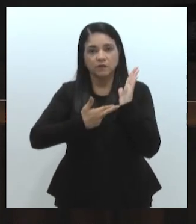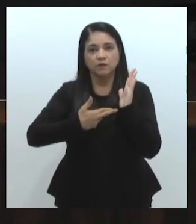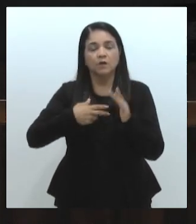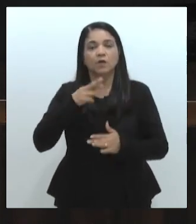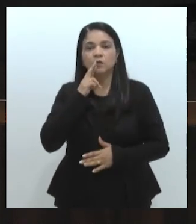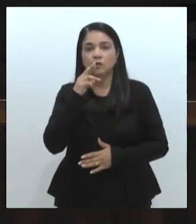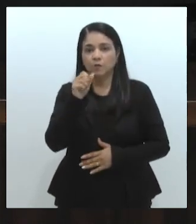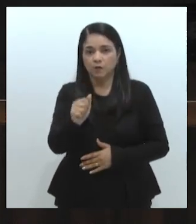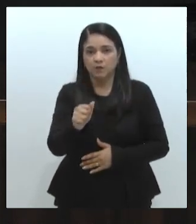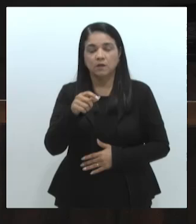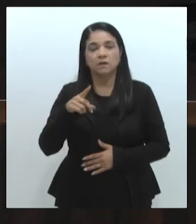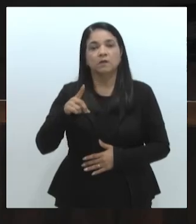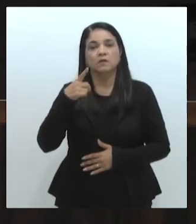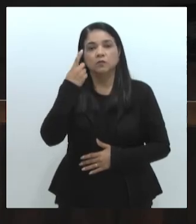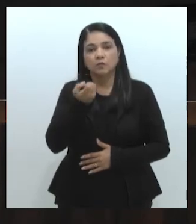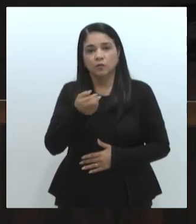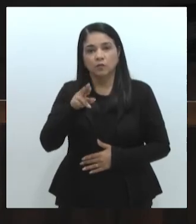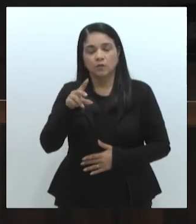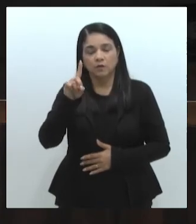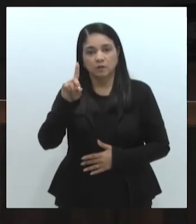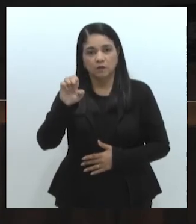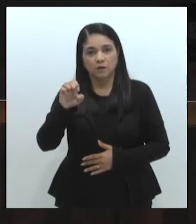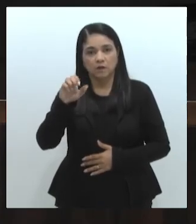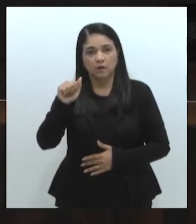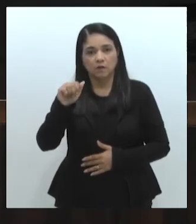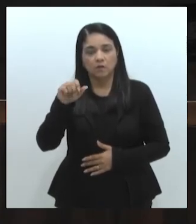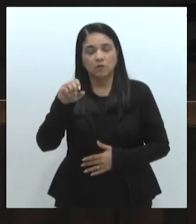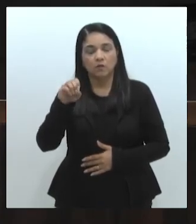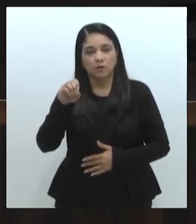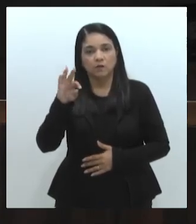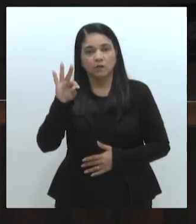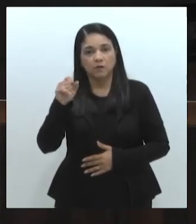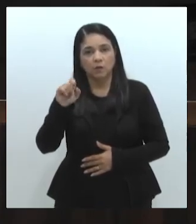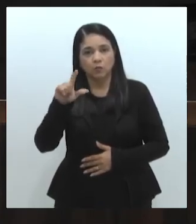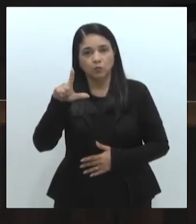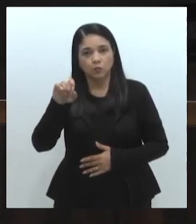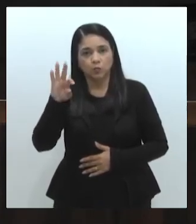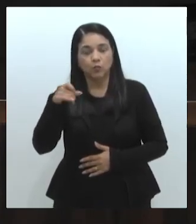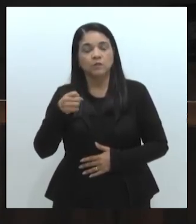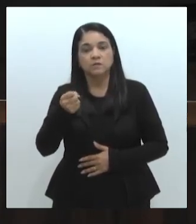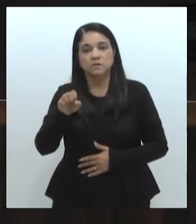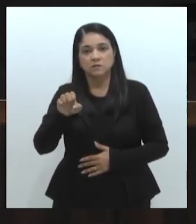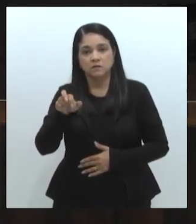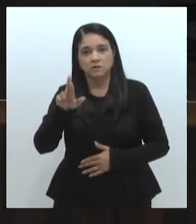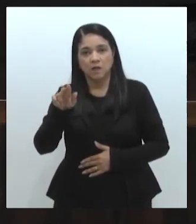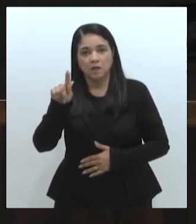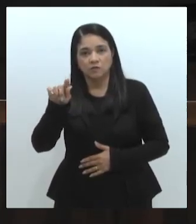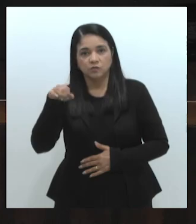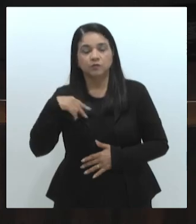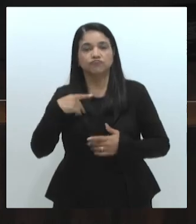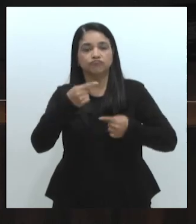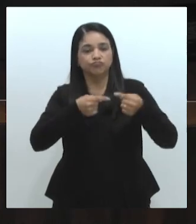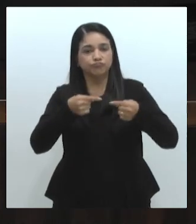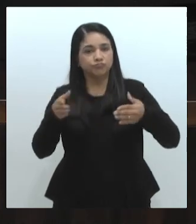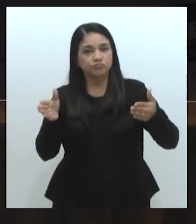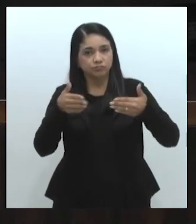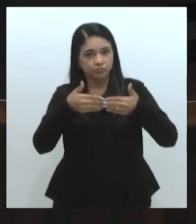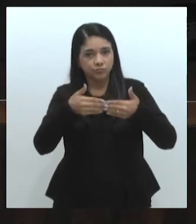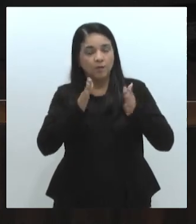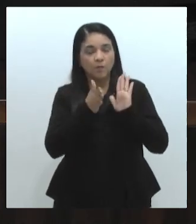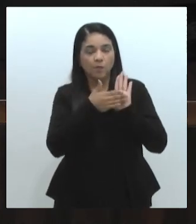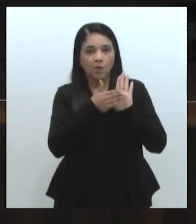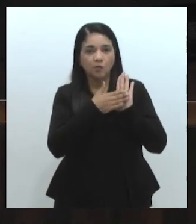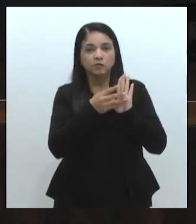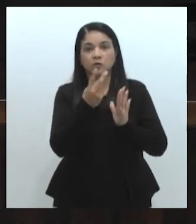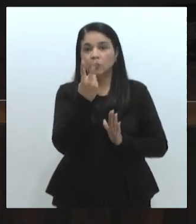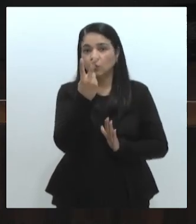Rodrigo Amorim, doutor Deodalto e doutor Serginho. Em discussão, não havendo quem queira discutir, encerrada a discussão, a presente proposta